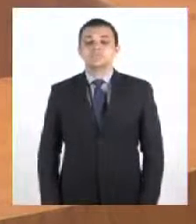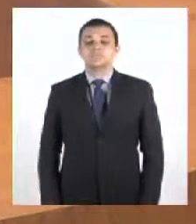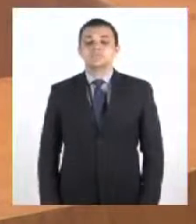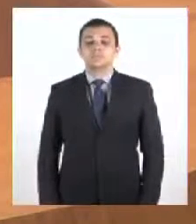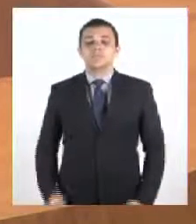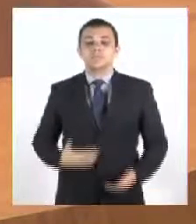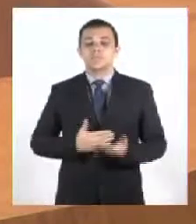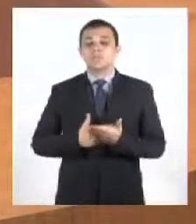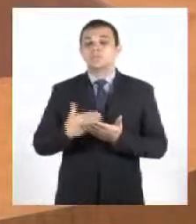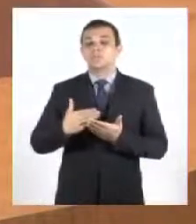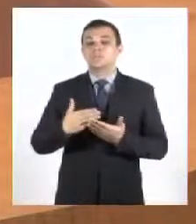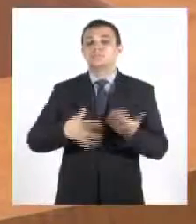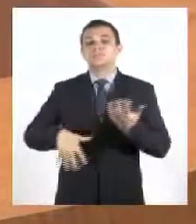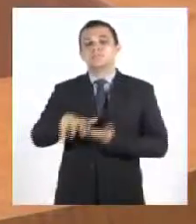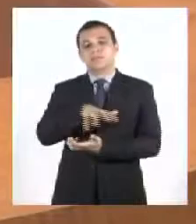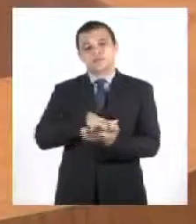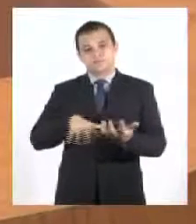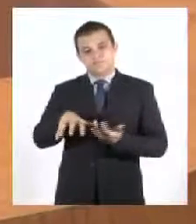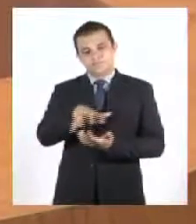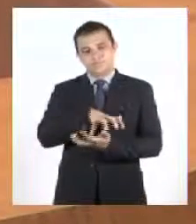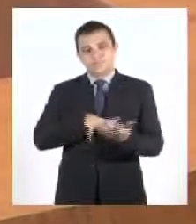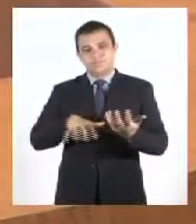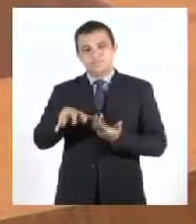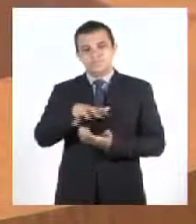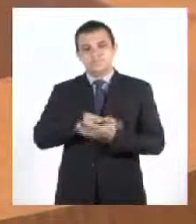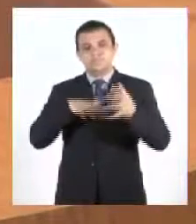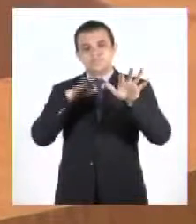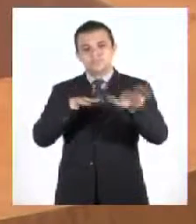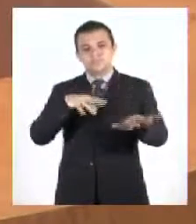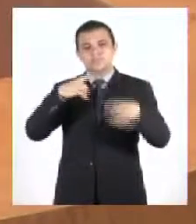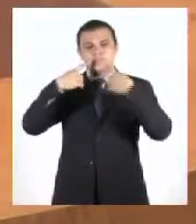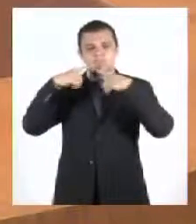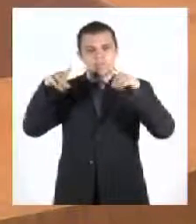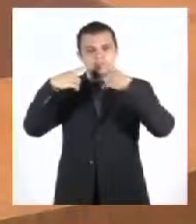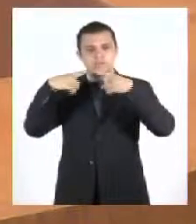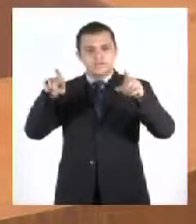entraram em greve por um movimento reivindicatório